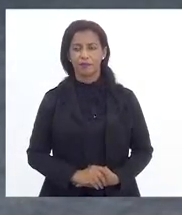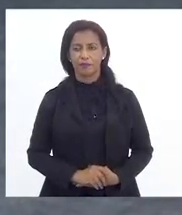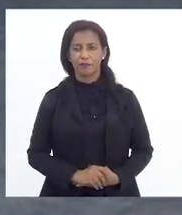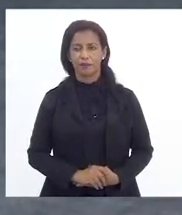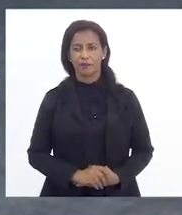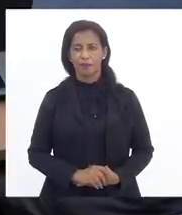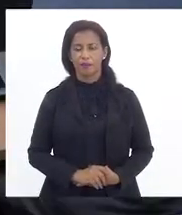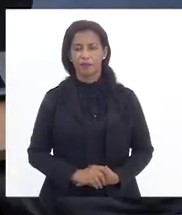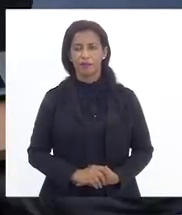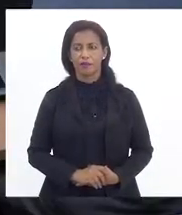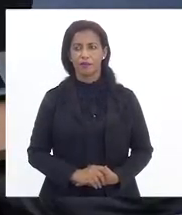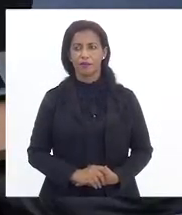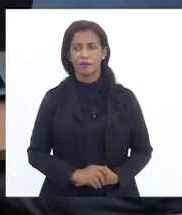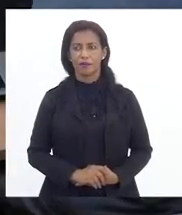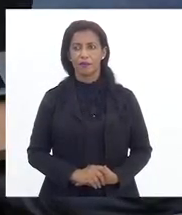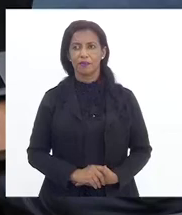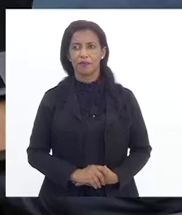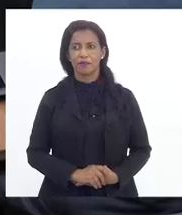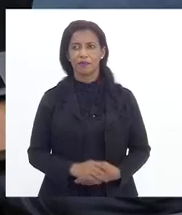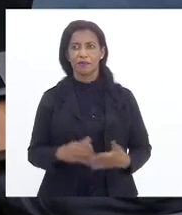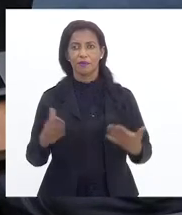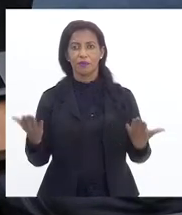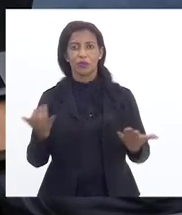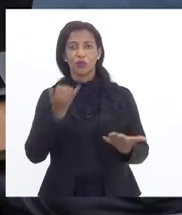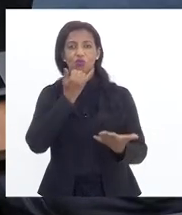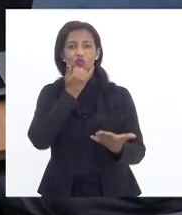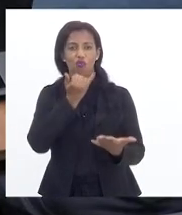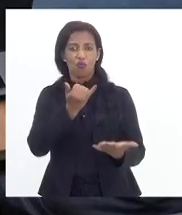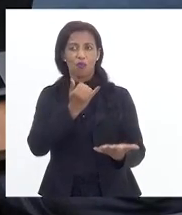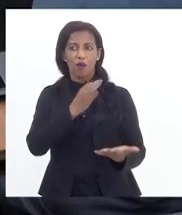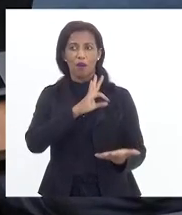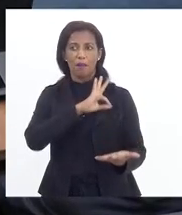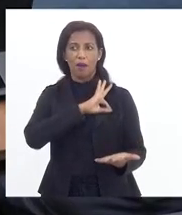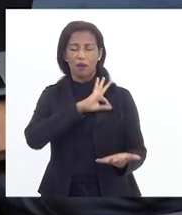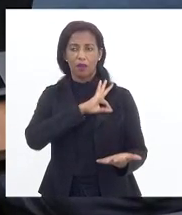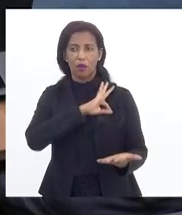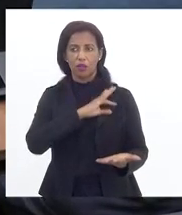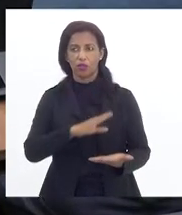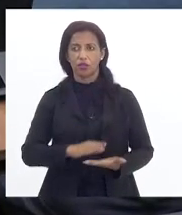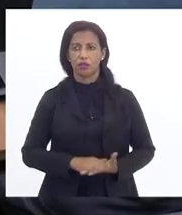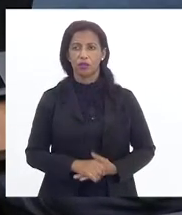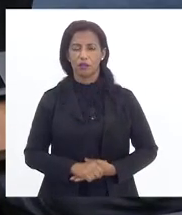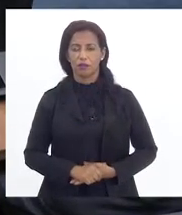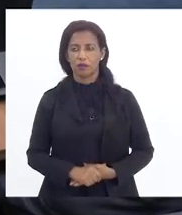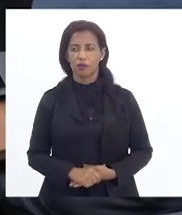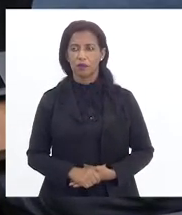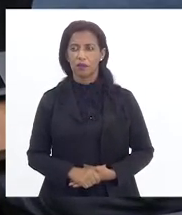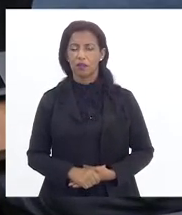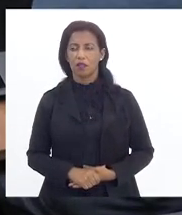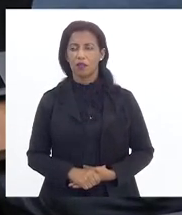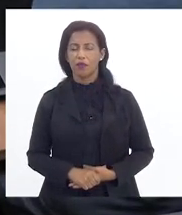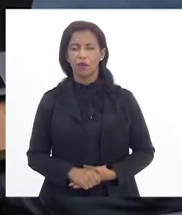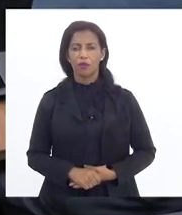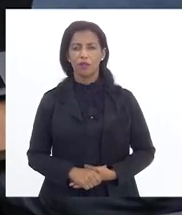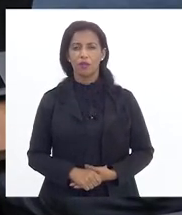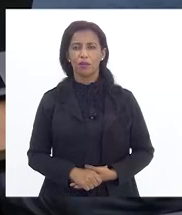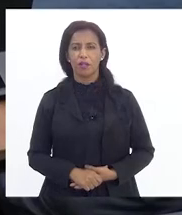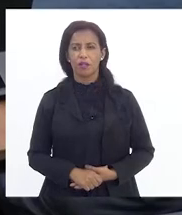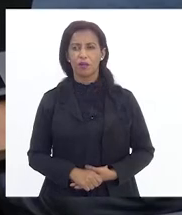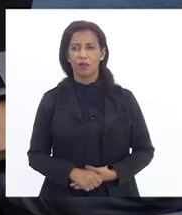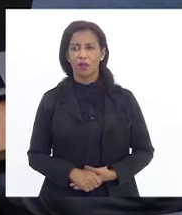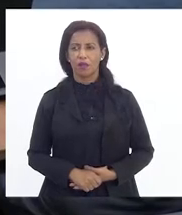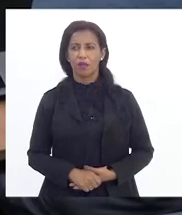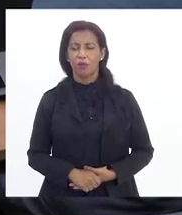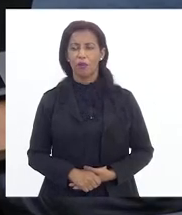é mas agora a Marta Rocha de potássio só Ah não pera aí que